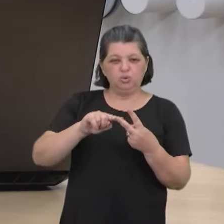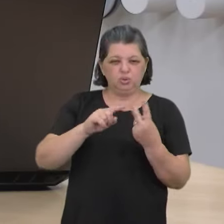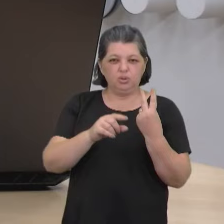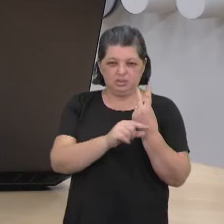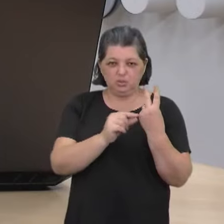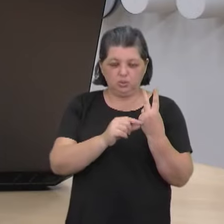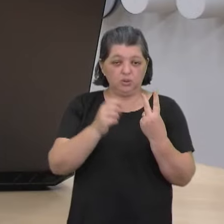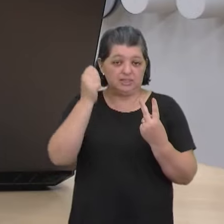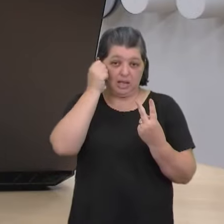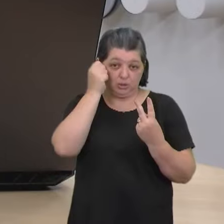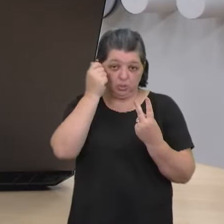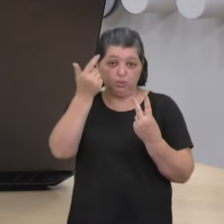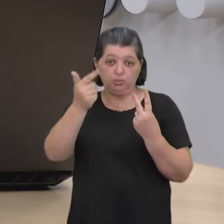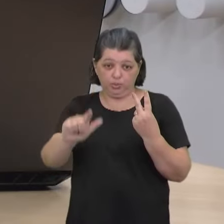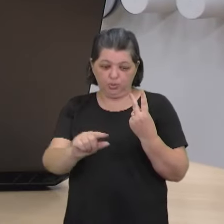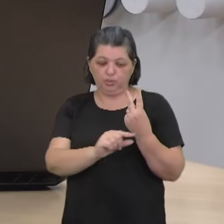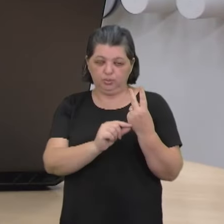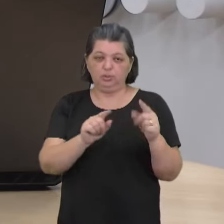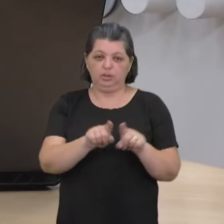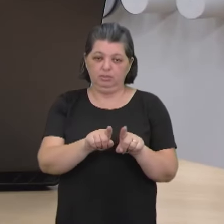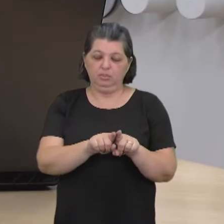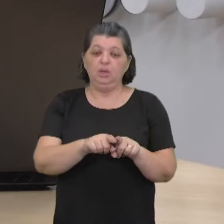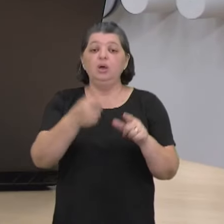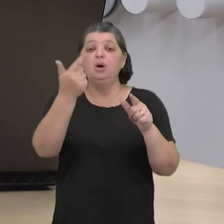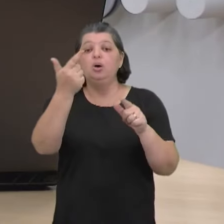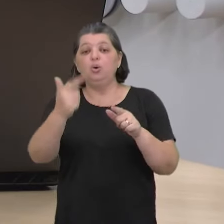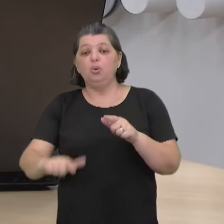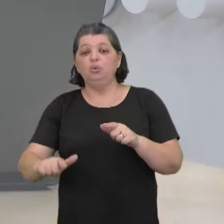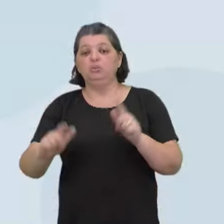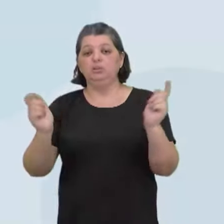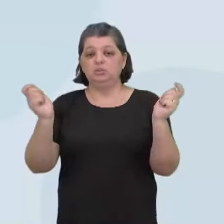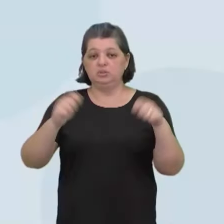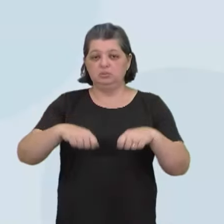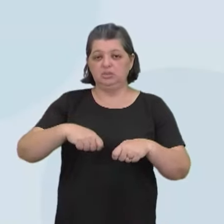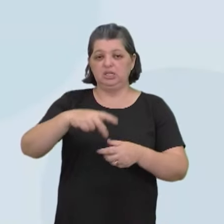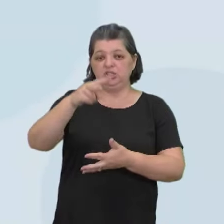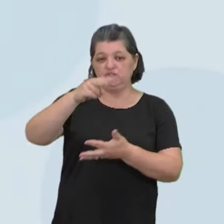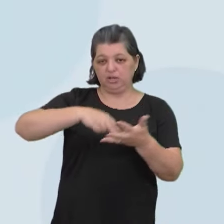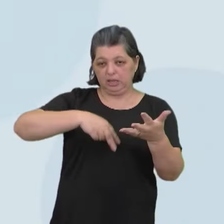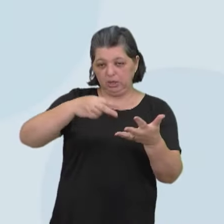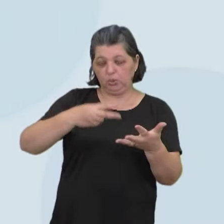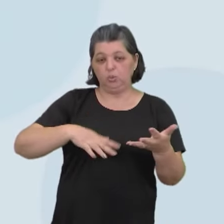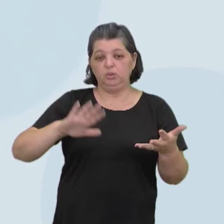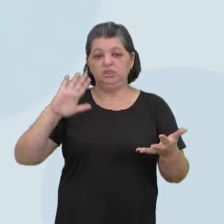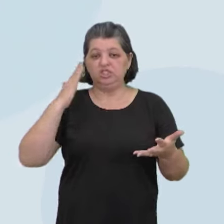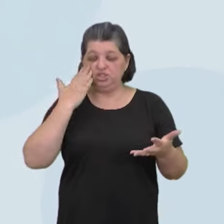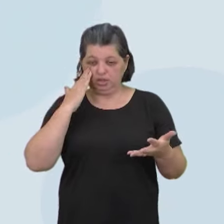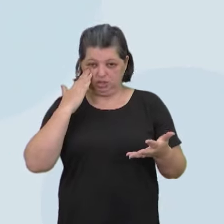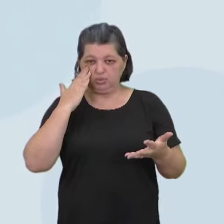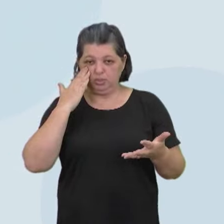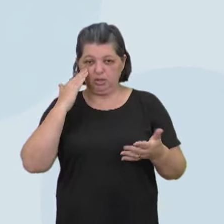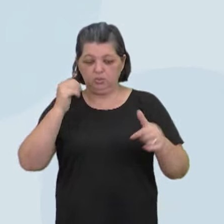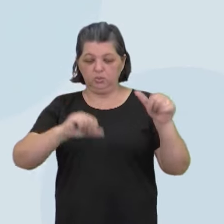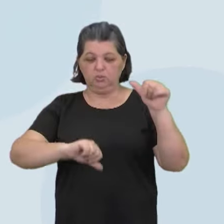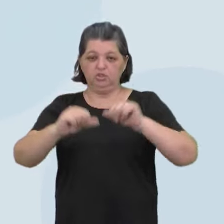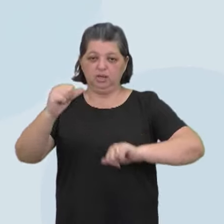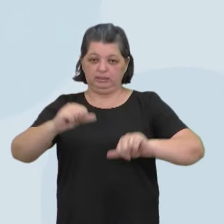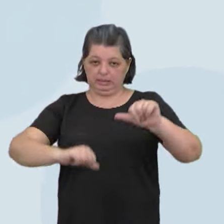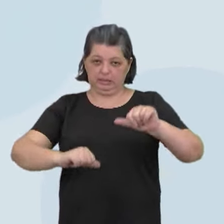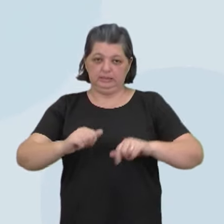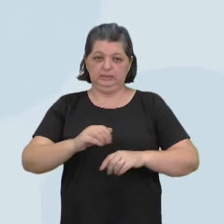também aqui a gente traz uma outra possibilidade de leitura, de interpretação, de análise, que